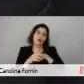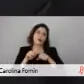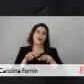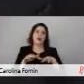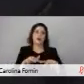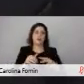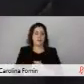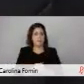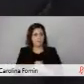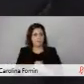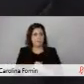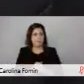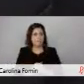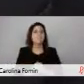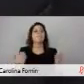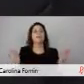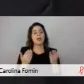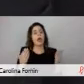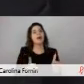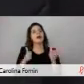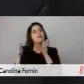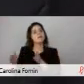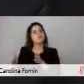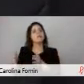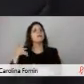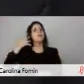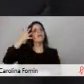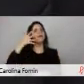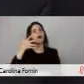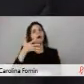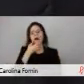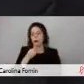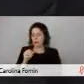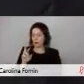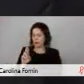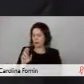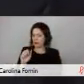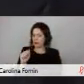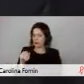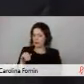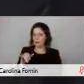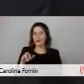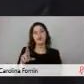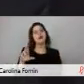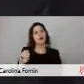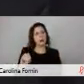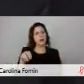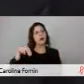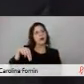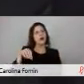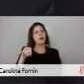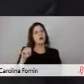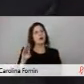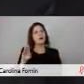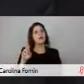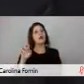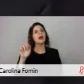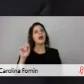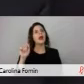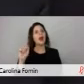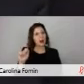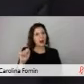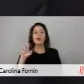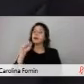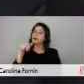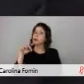maiores delongas, passo a palavra ao Dr. Ramiro Nóbrega Santana, que é defensor público do Distrito Federal e membro do